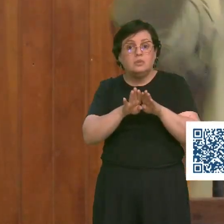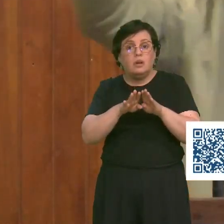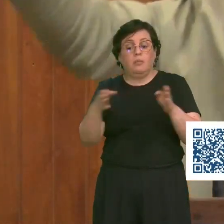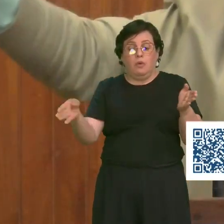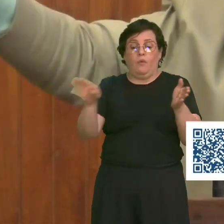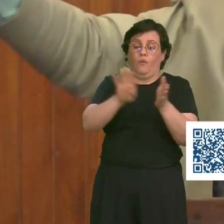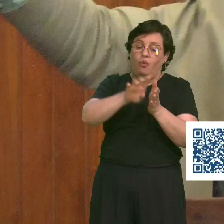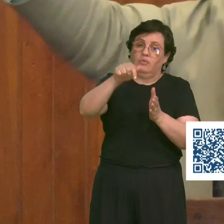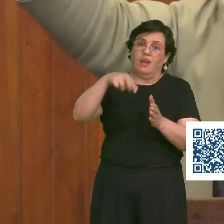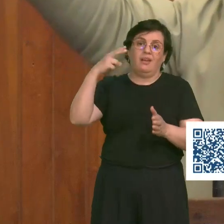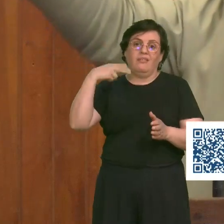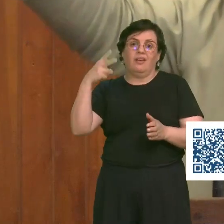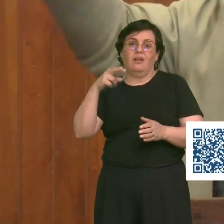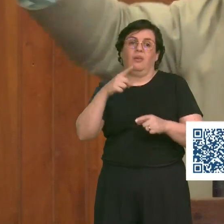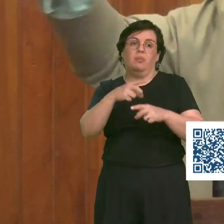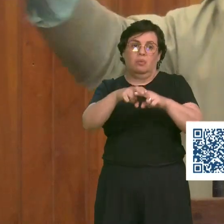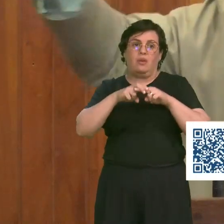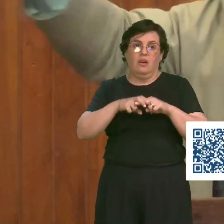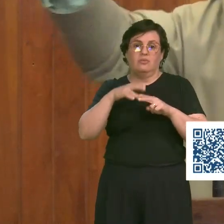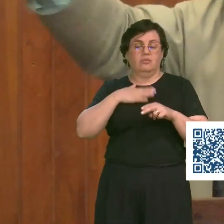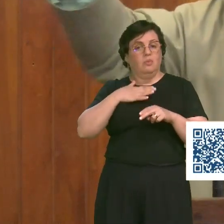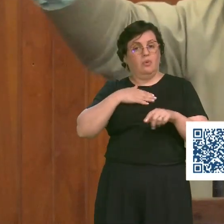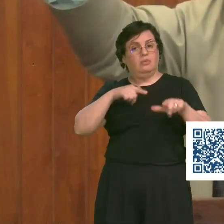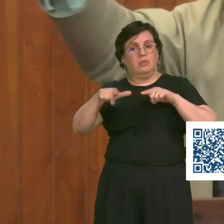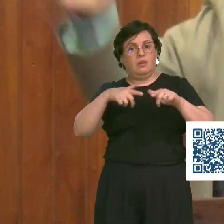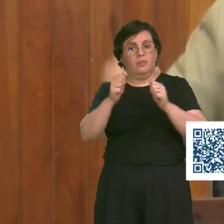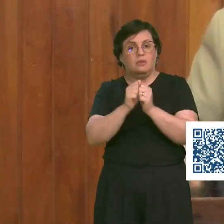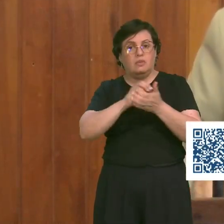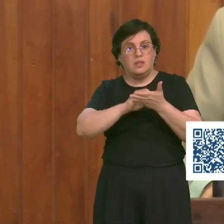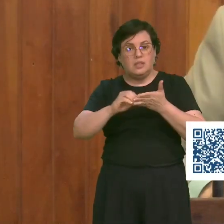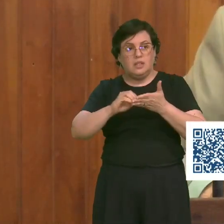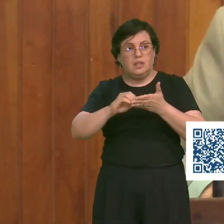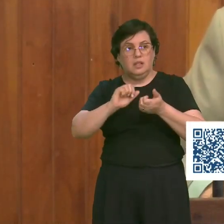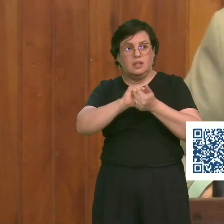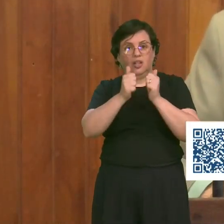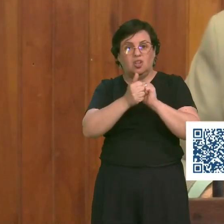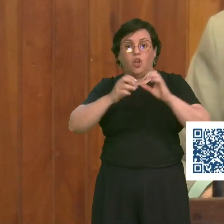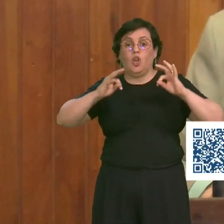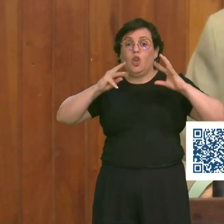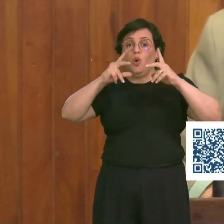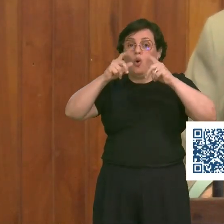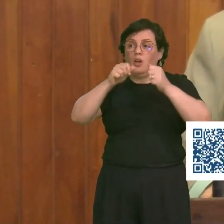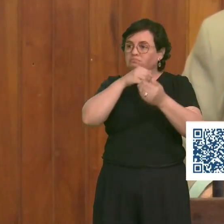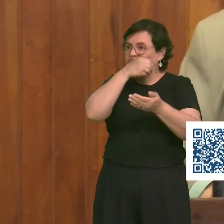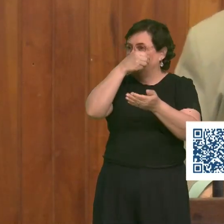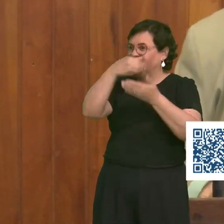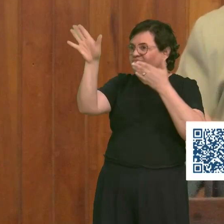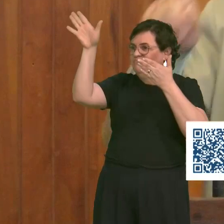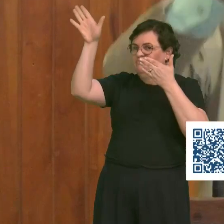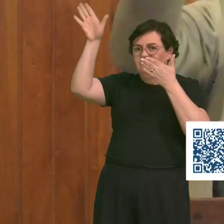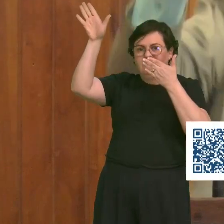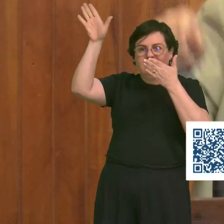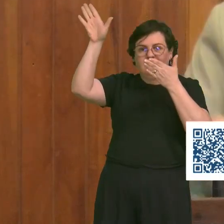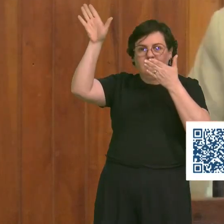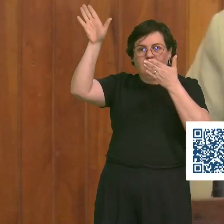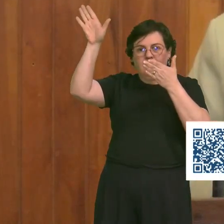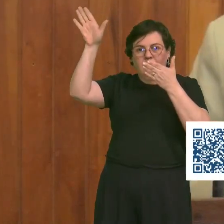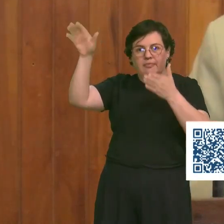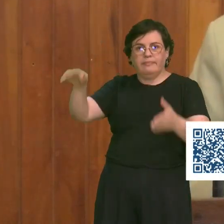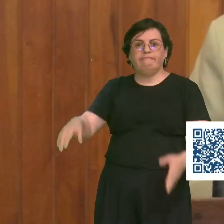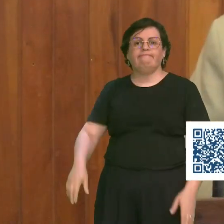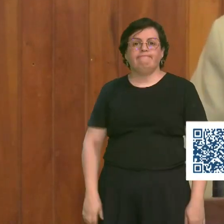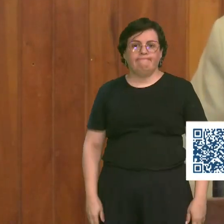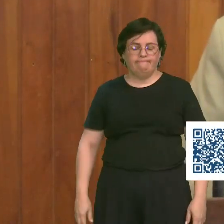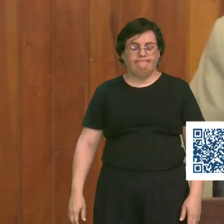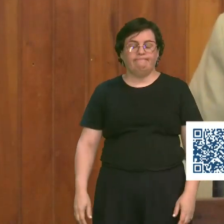Devido ao trabalho que nós realizamos com a nossa equipe nas grandes esportes foram todos demitidos sumariamente e todos eles fizeram campanha